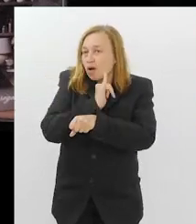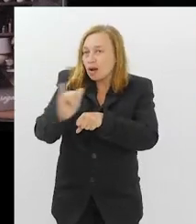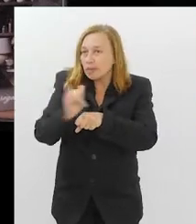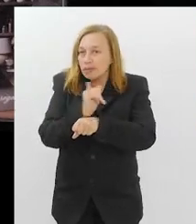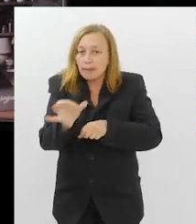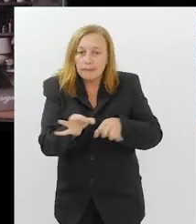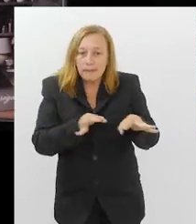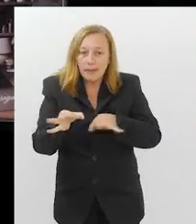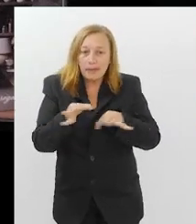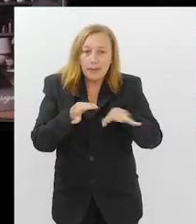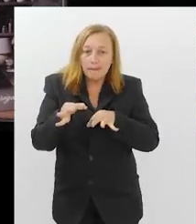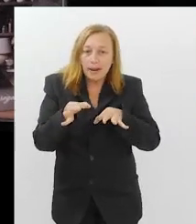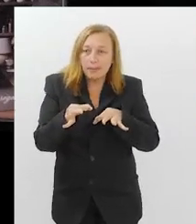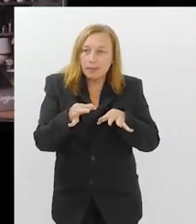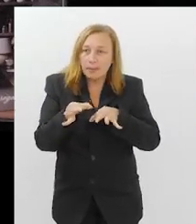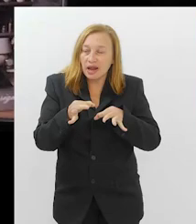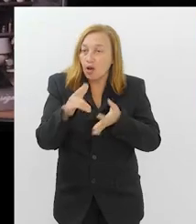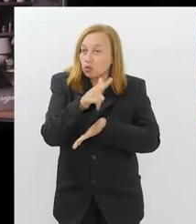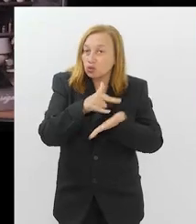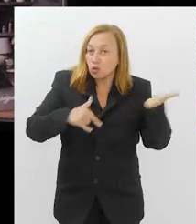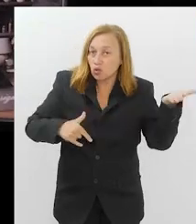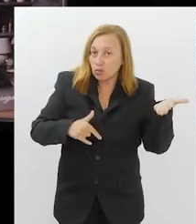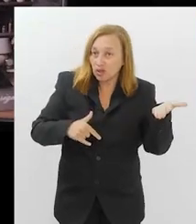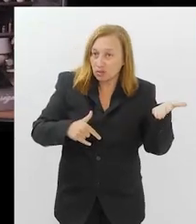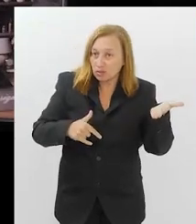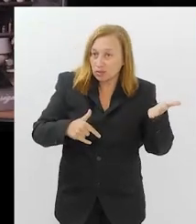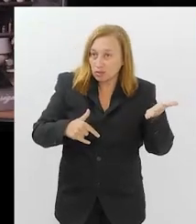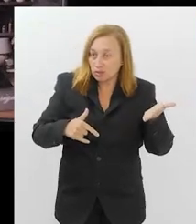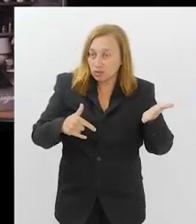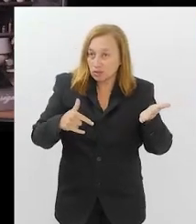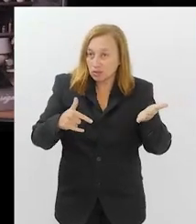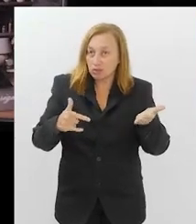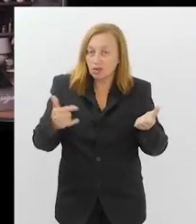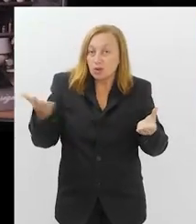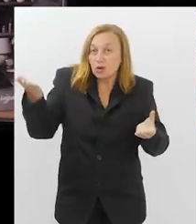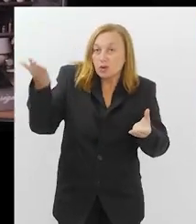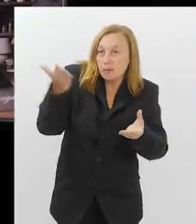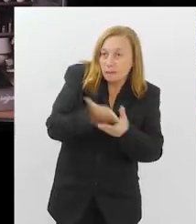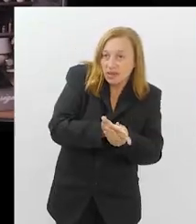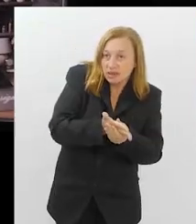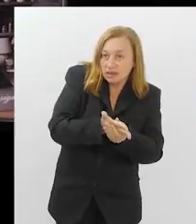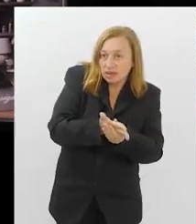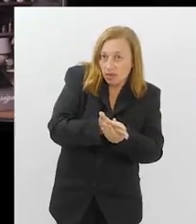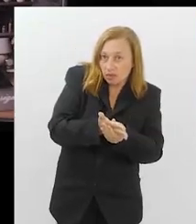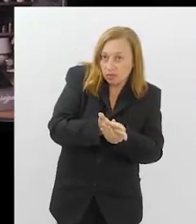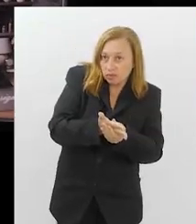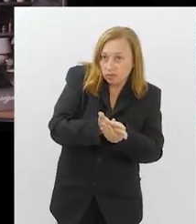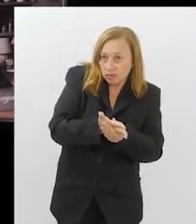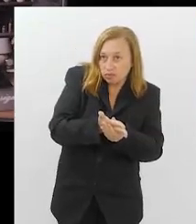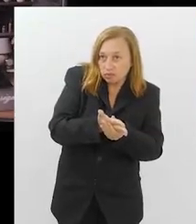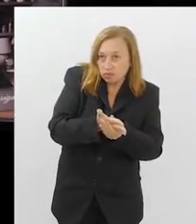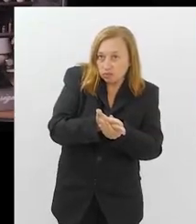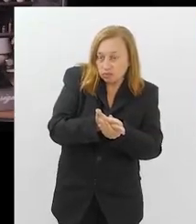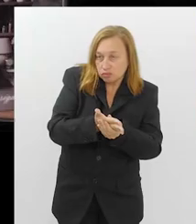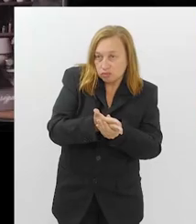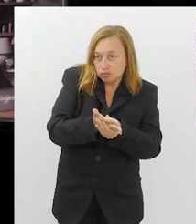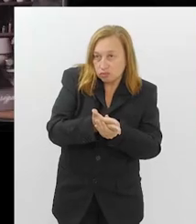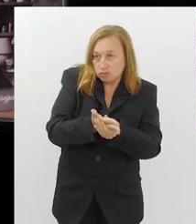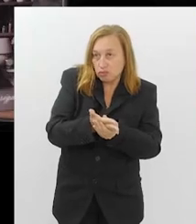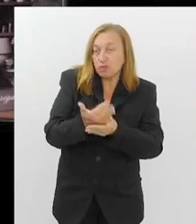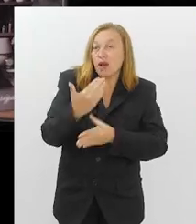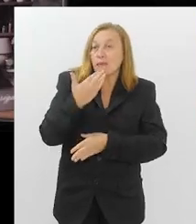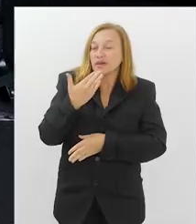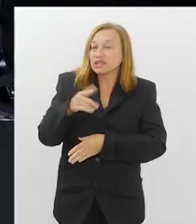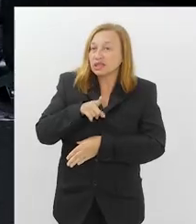poder montar uma petição e se dirigir para o governador do Piauí e para o clérigo de